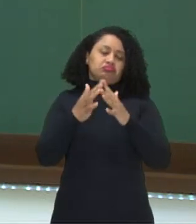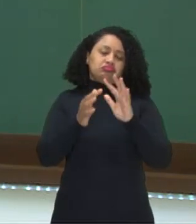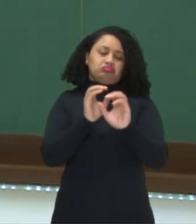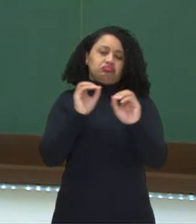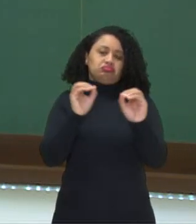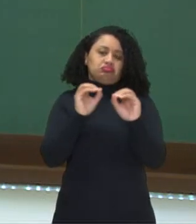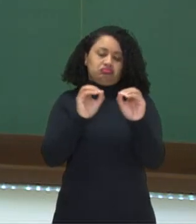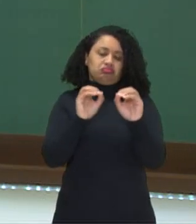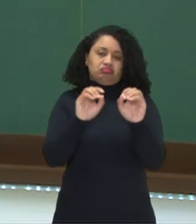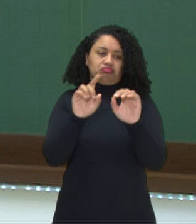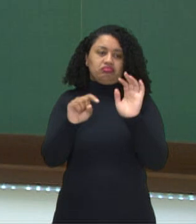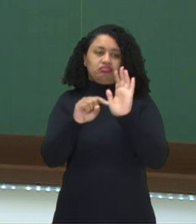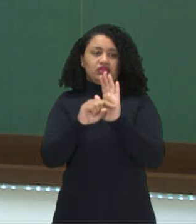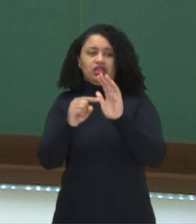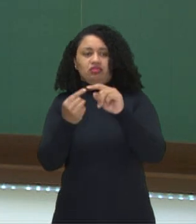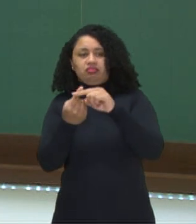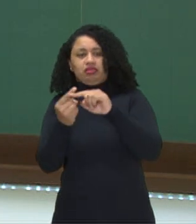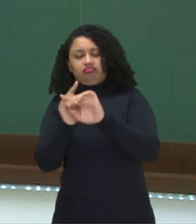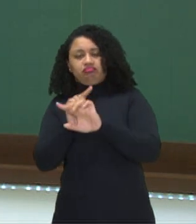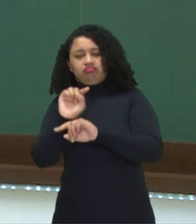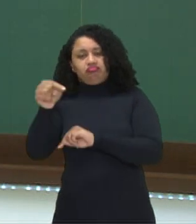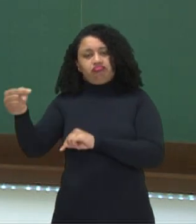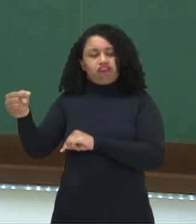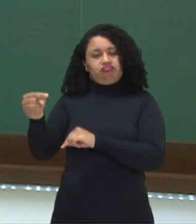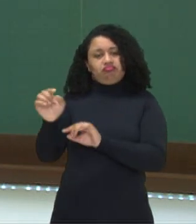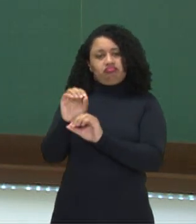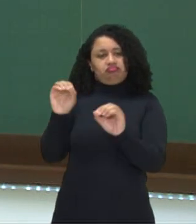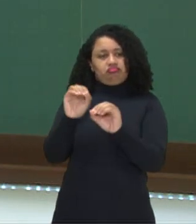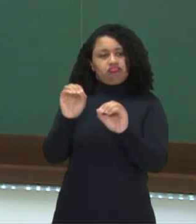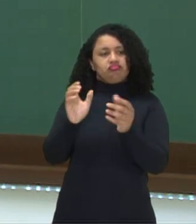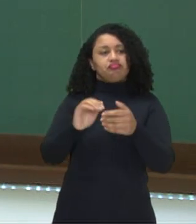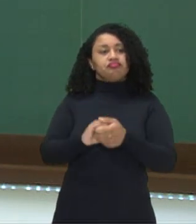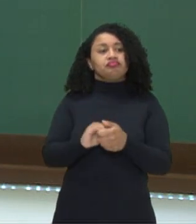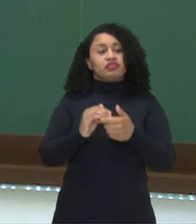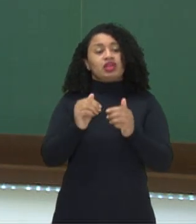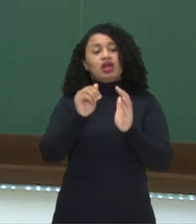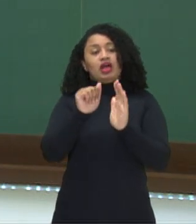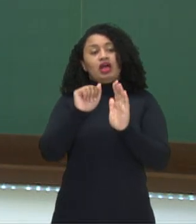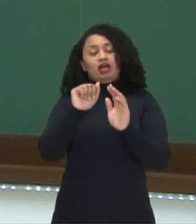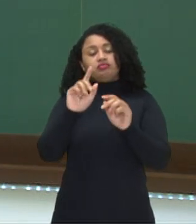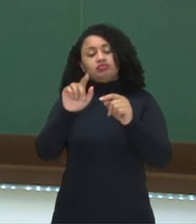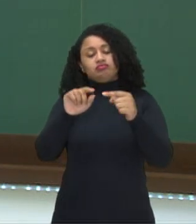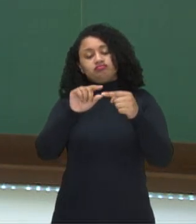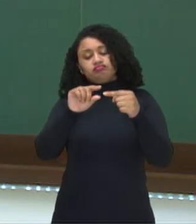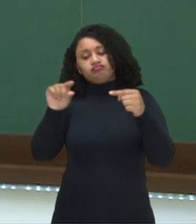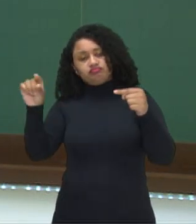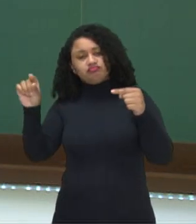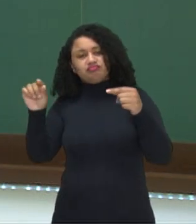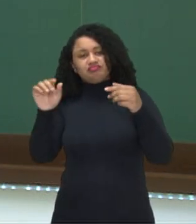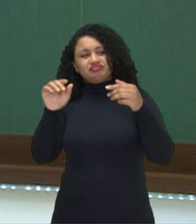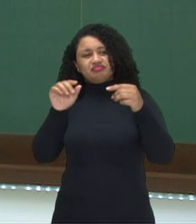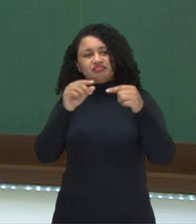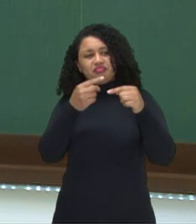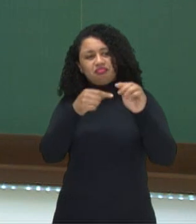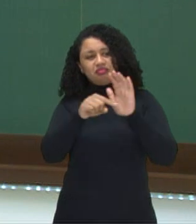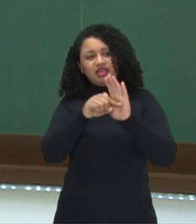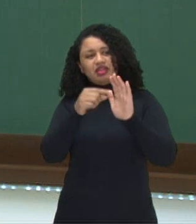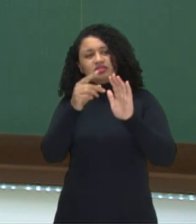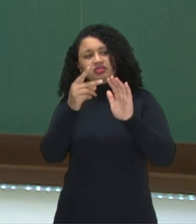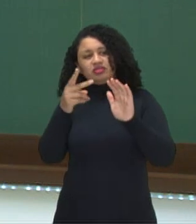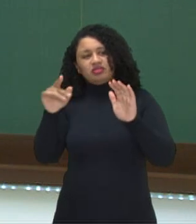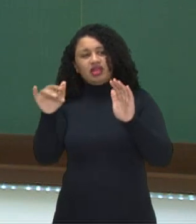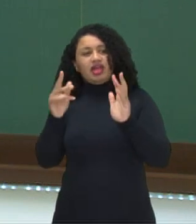nos sinais do polinômio que vem a seguir. Então aqui, ó, do A ao quadrado, 2A ao quadrado para frente,